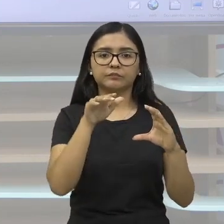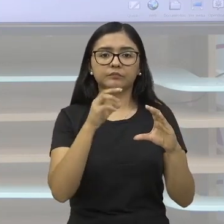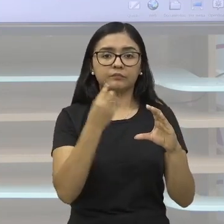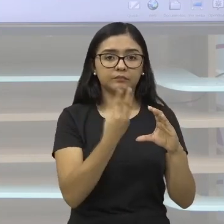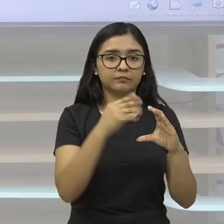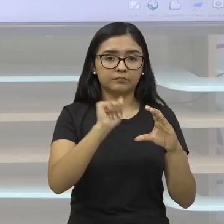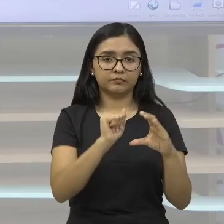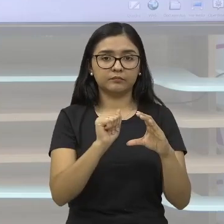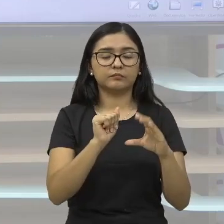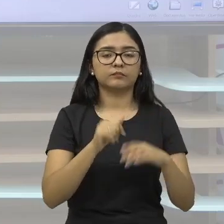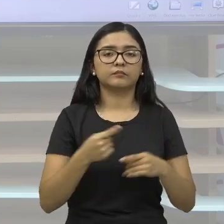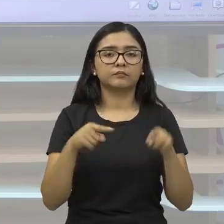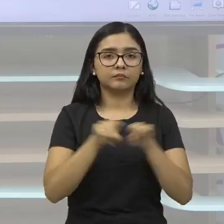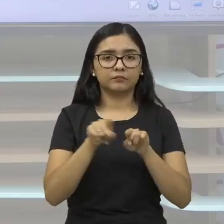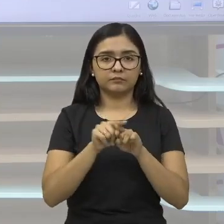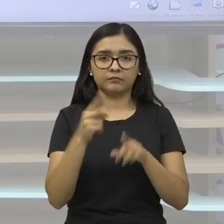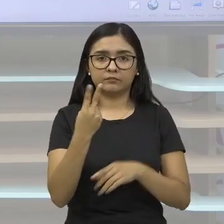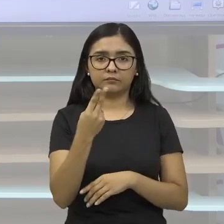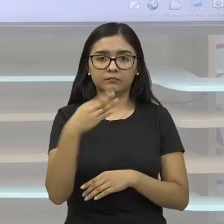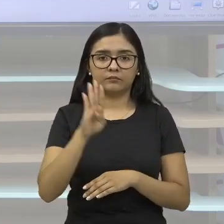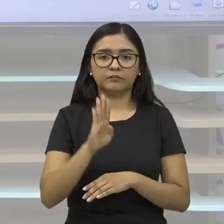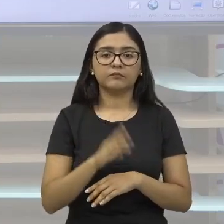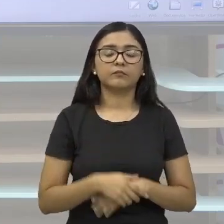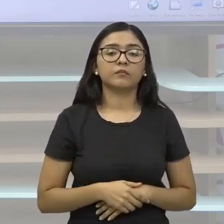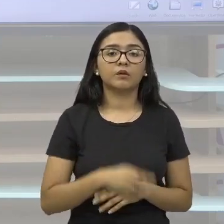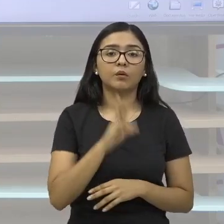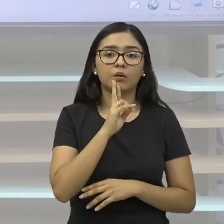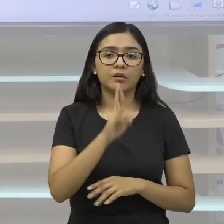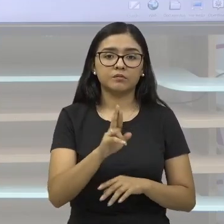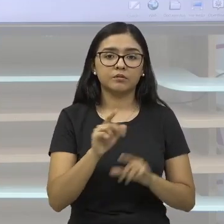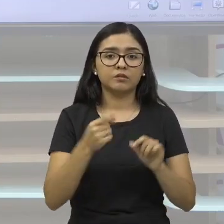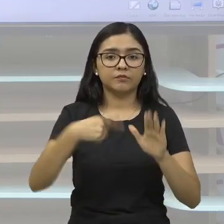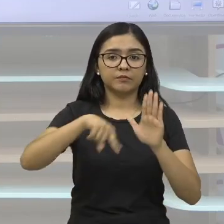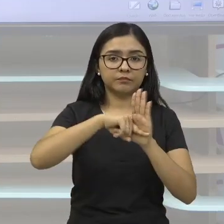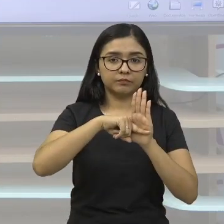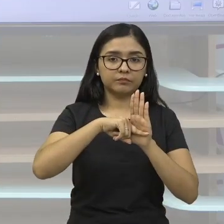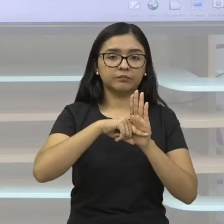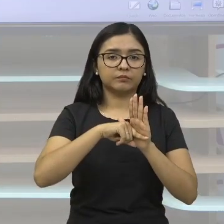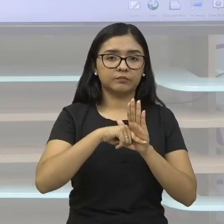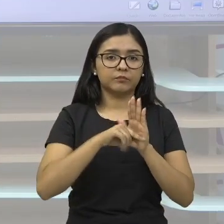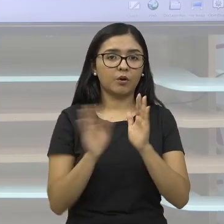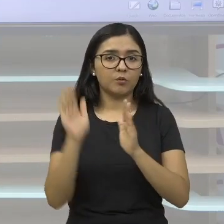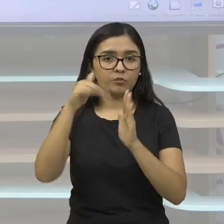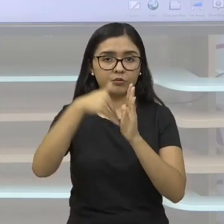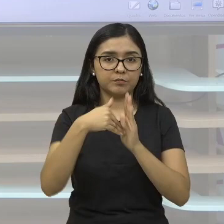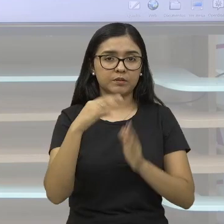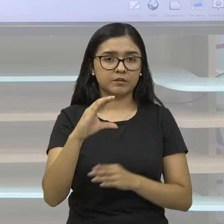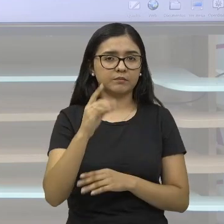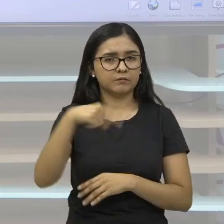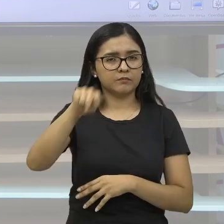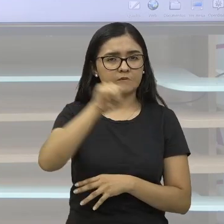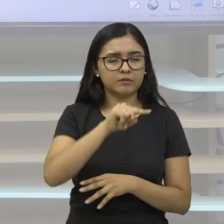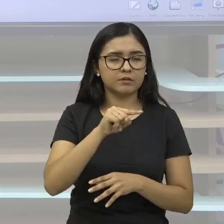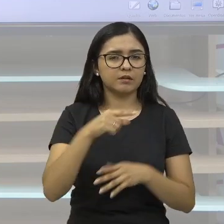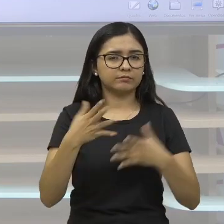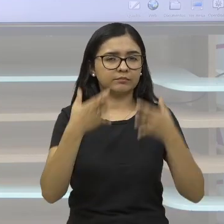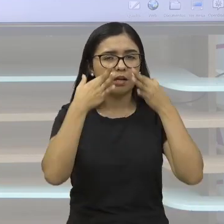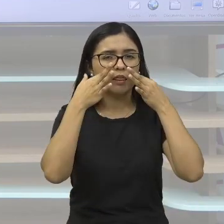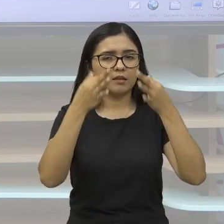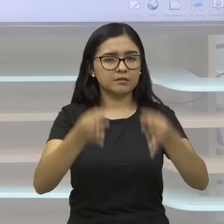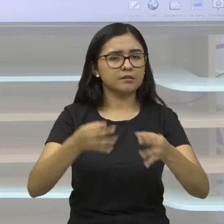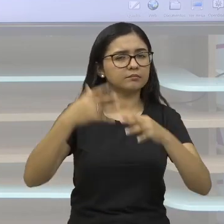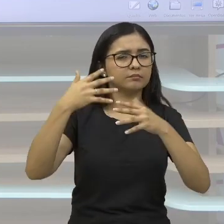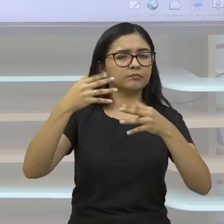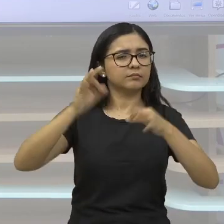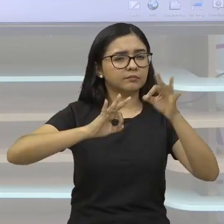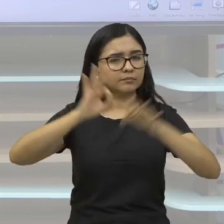beleza? O resultado nós vamos subtrair com aquela outra matriz ali, tá? Só para vocês não se perderem aí nas ideias,